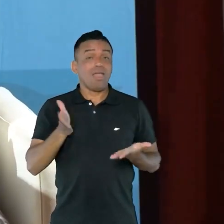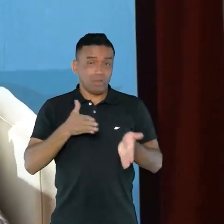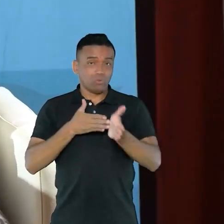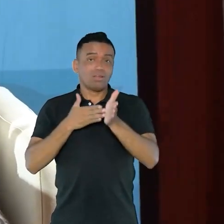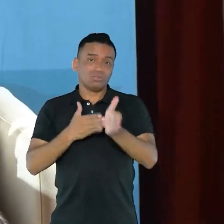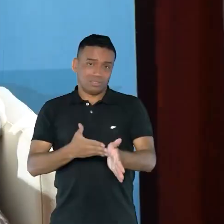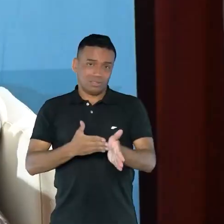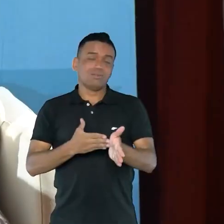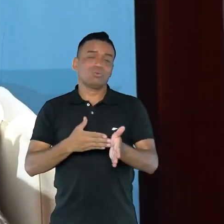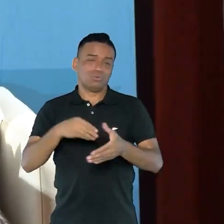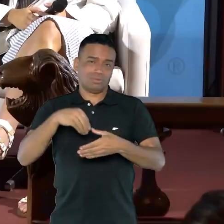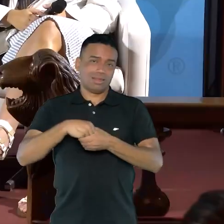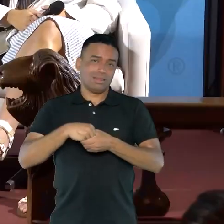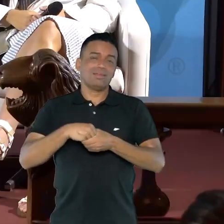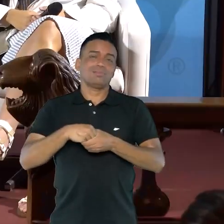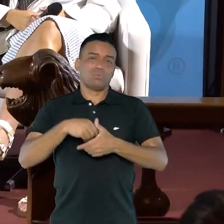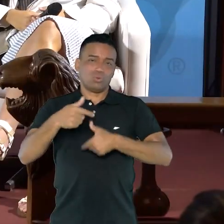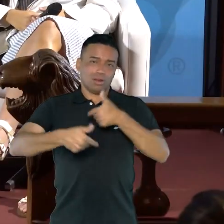seguido.